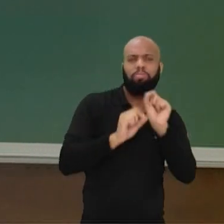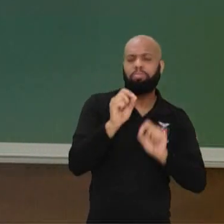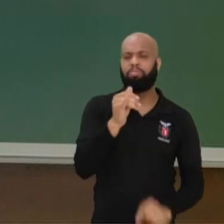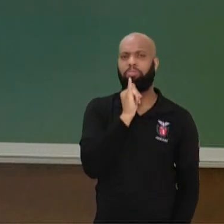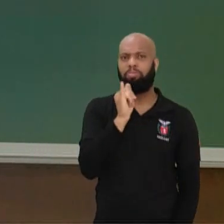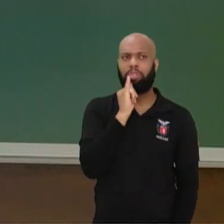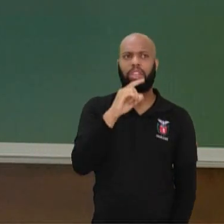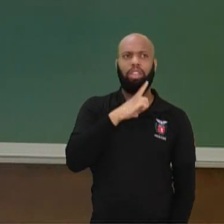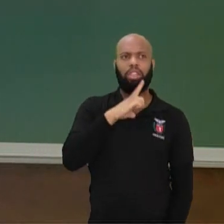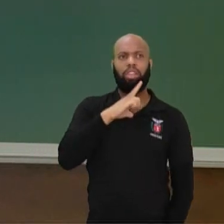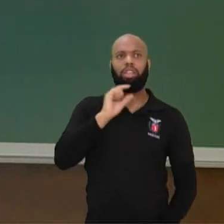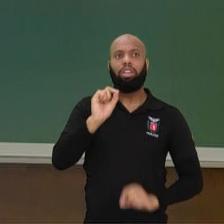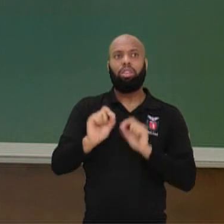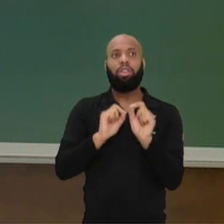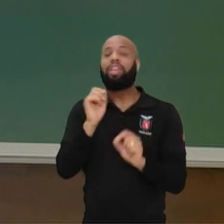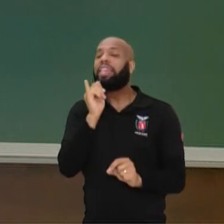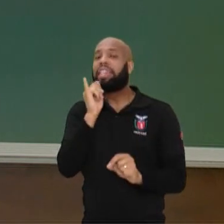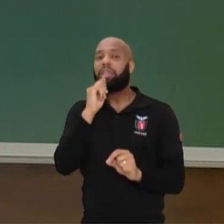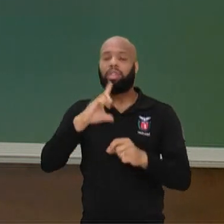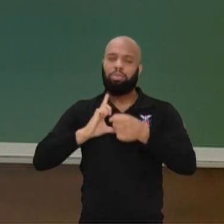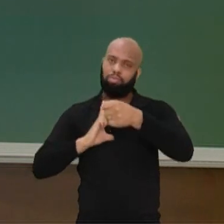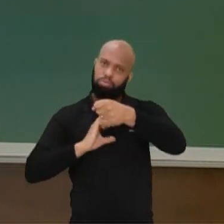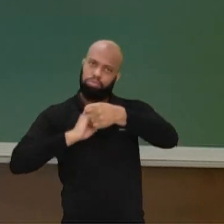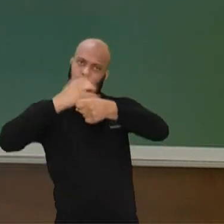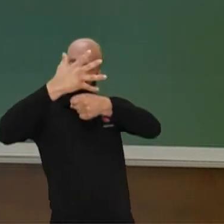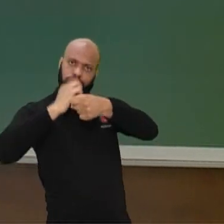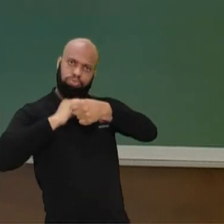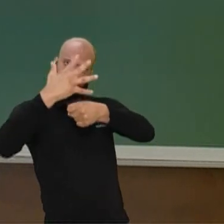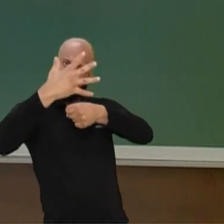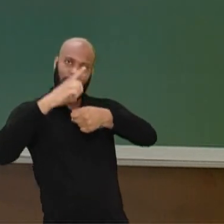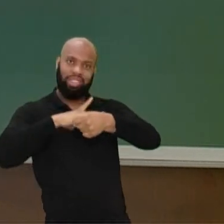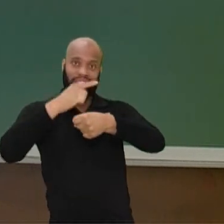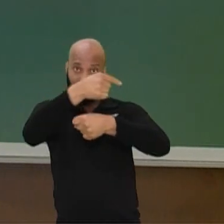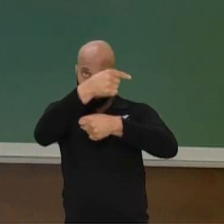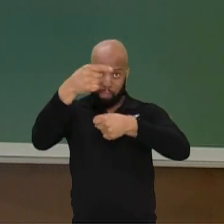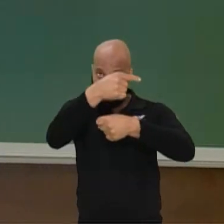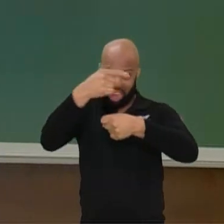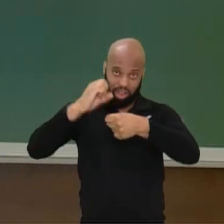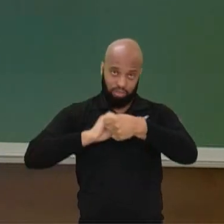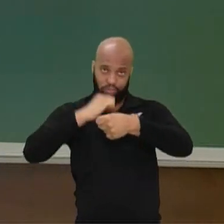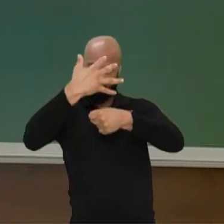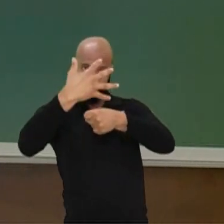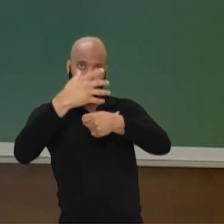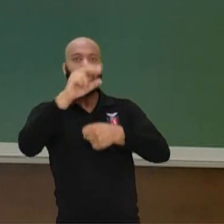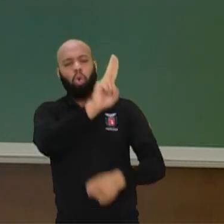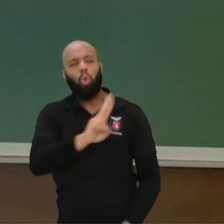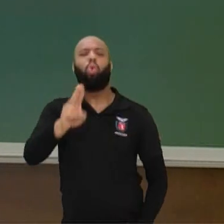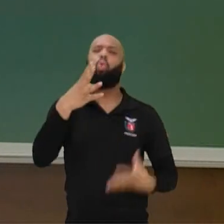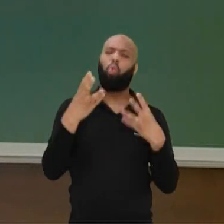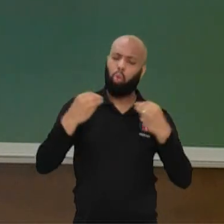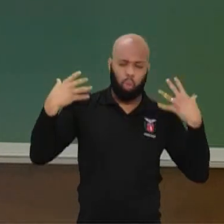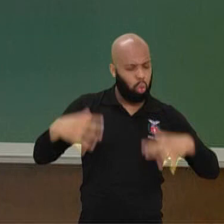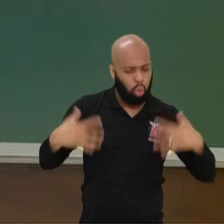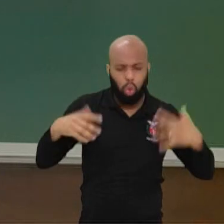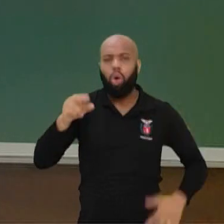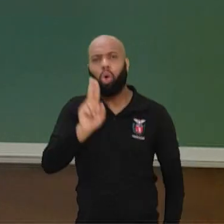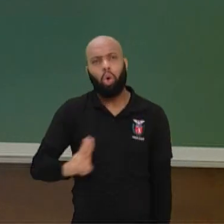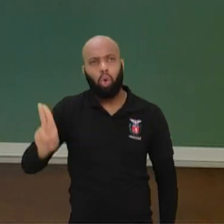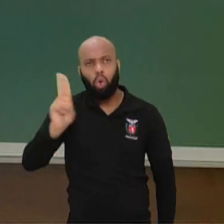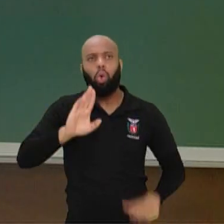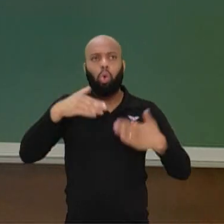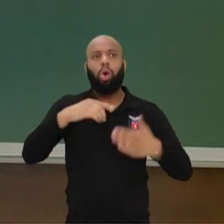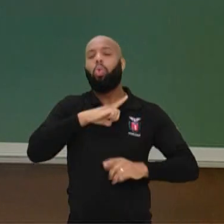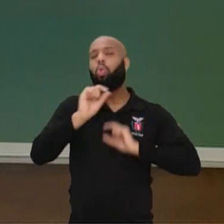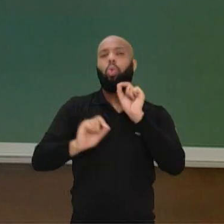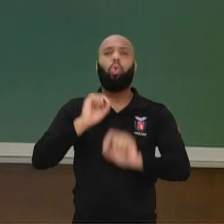raiz em que o expoente é um número negativo, isso a gente usa bastante, tá?